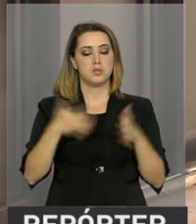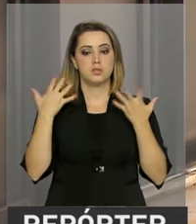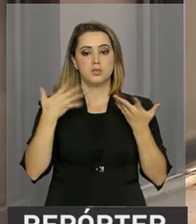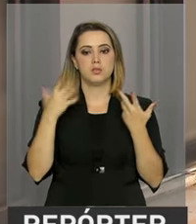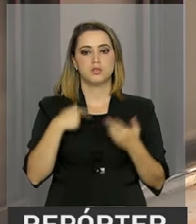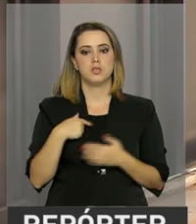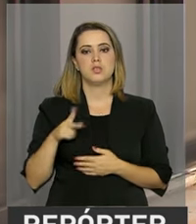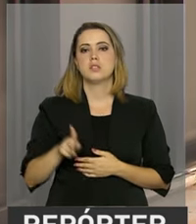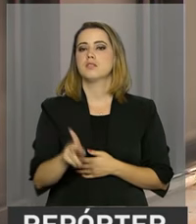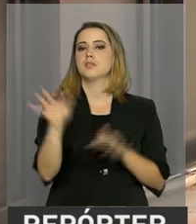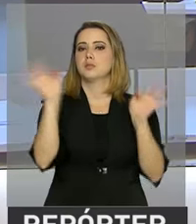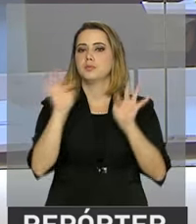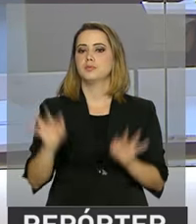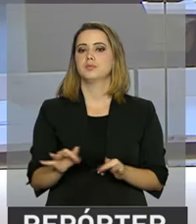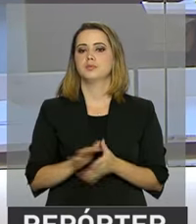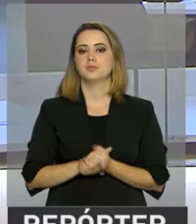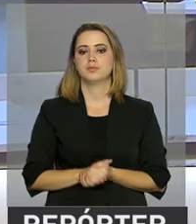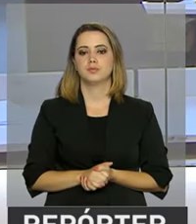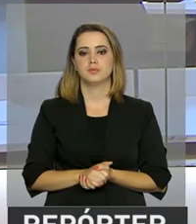coisas, eu estou sempre feliz.